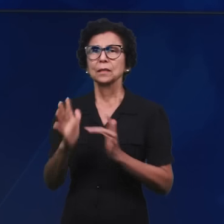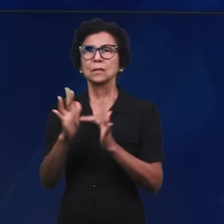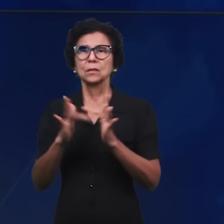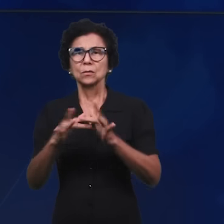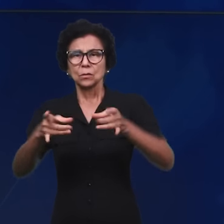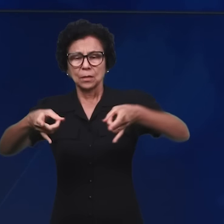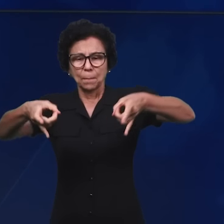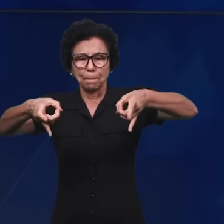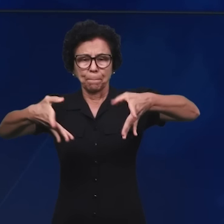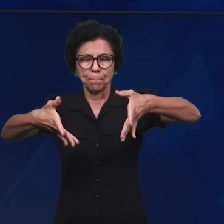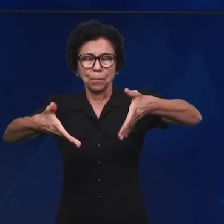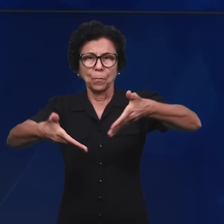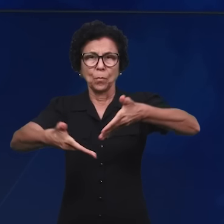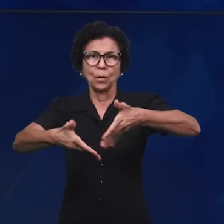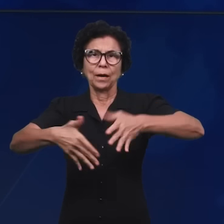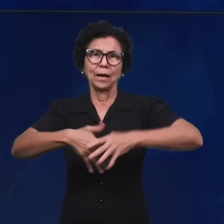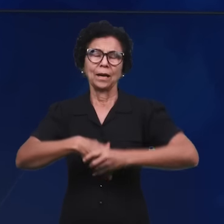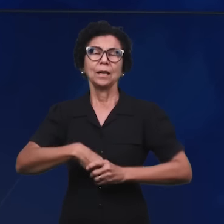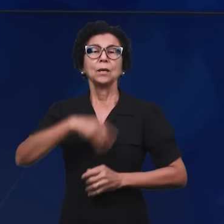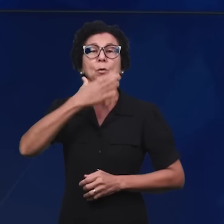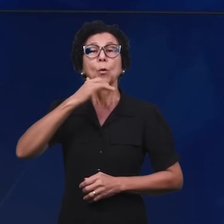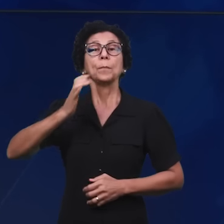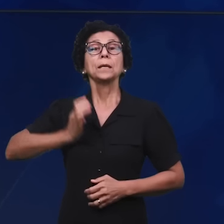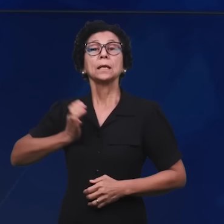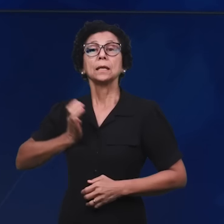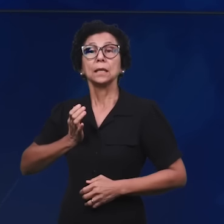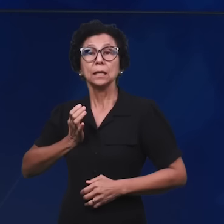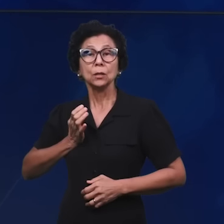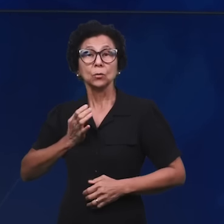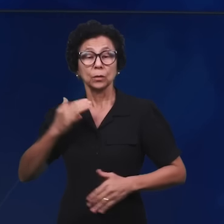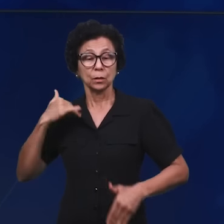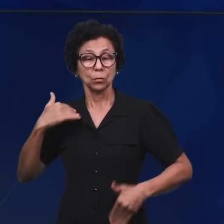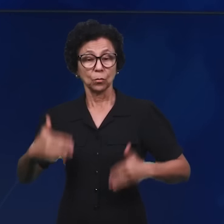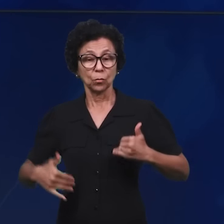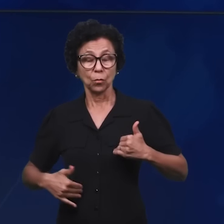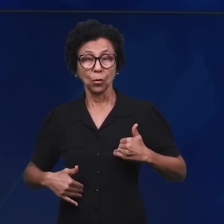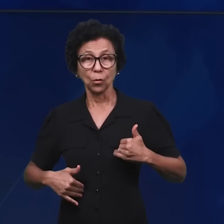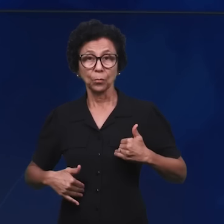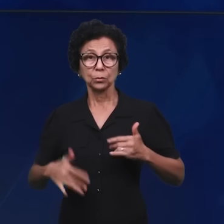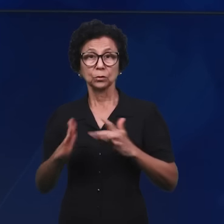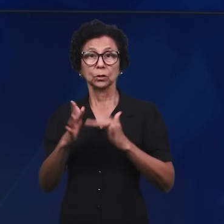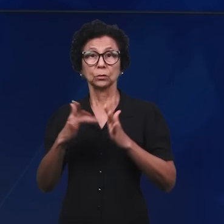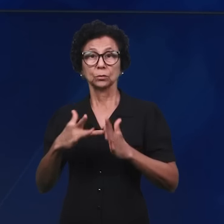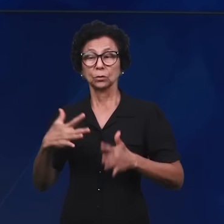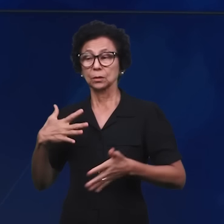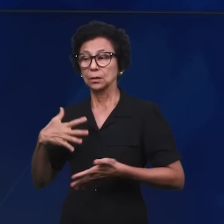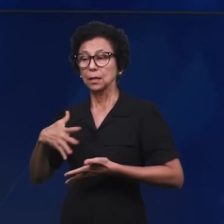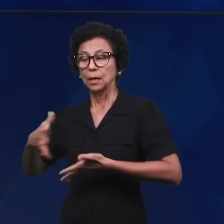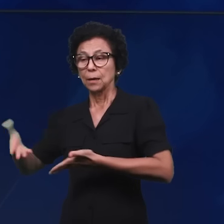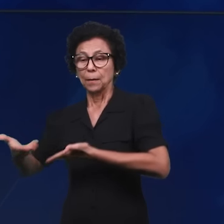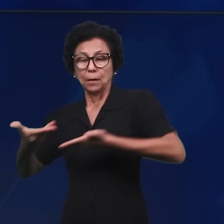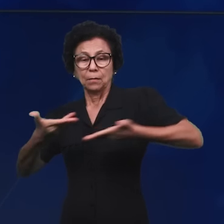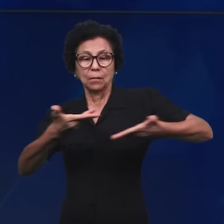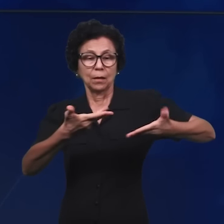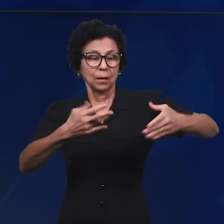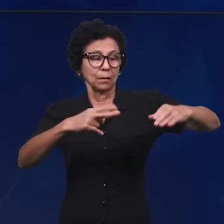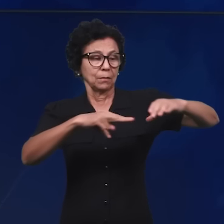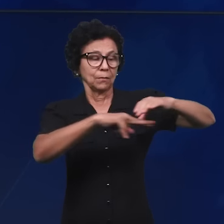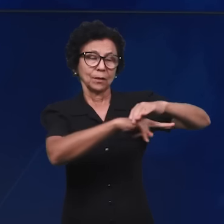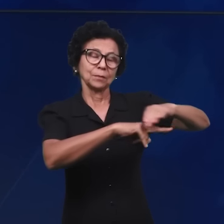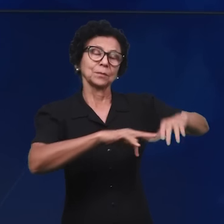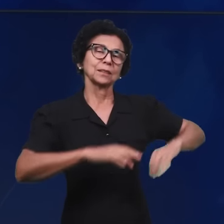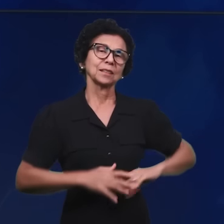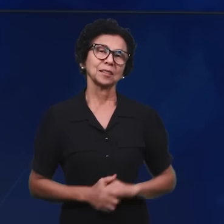quê? Porque por mais rico, por mais importante que o homem seja, no final da vida, ele não leva